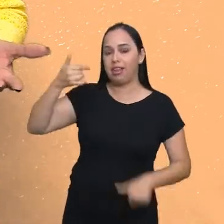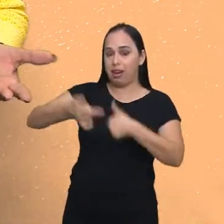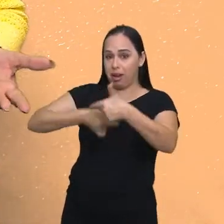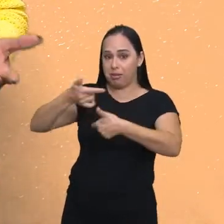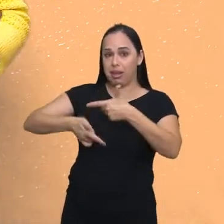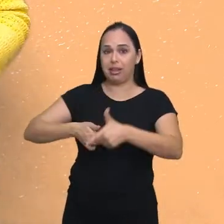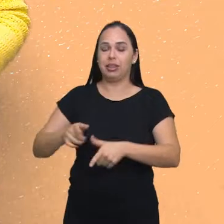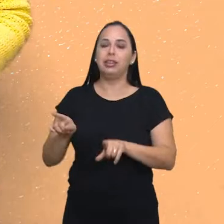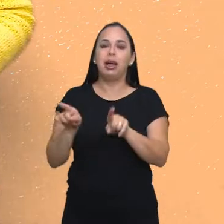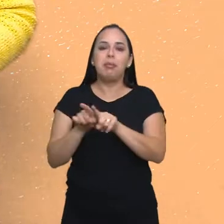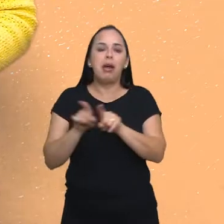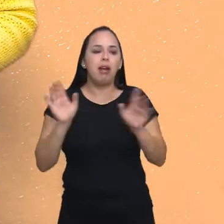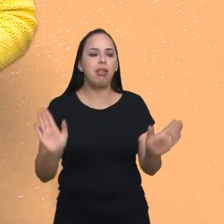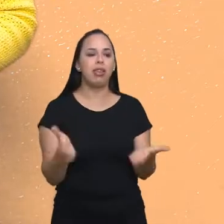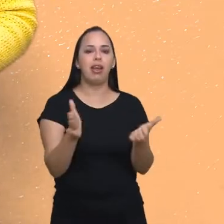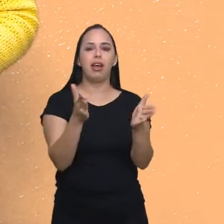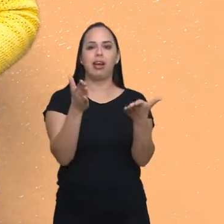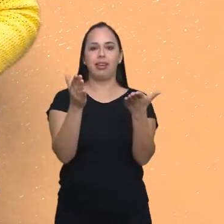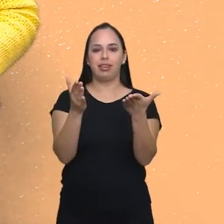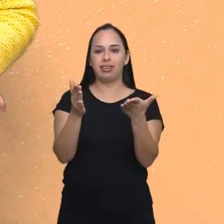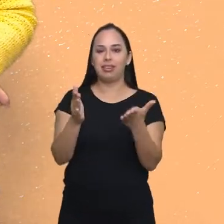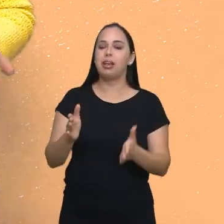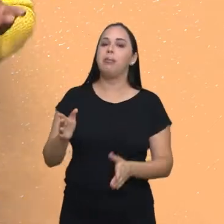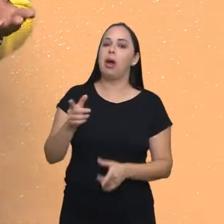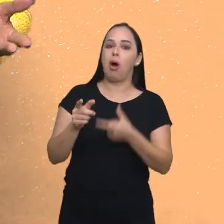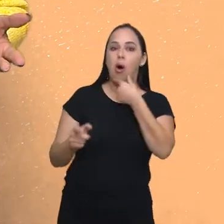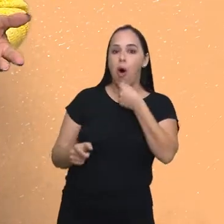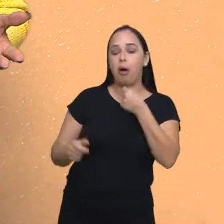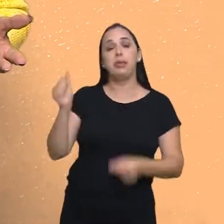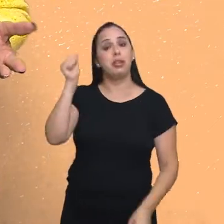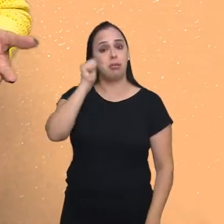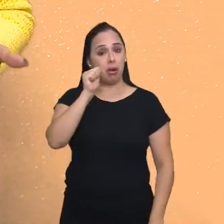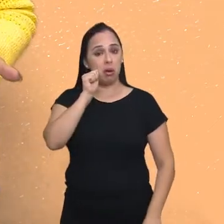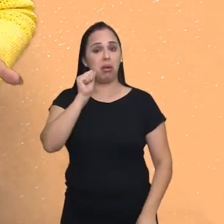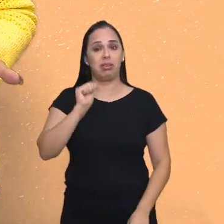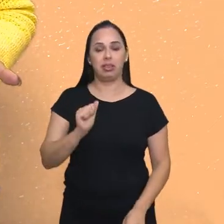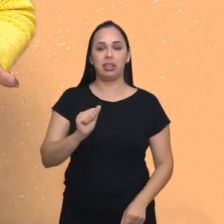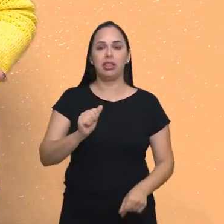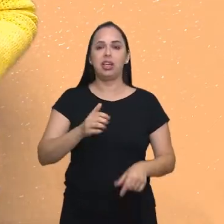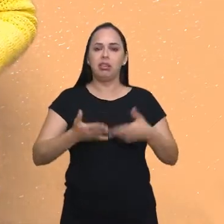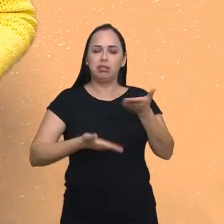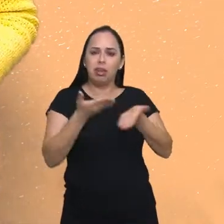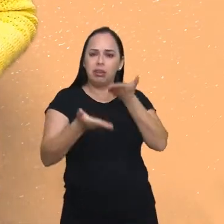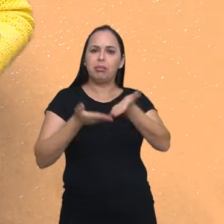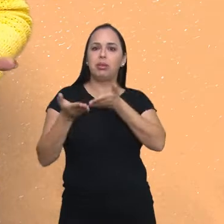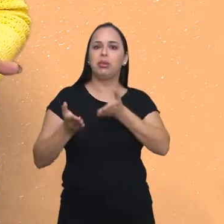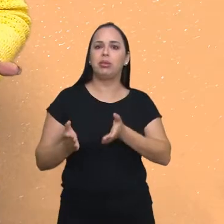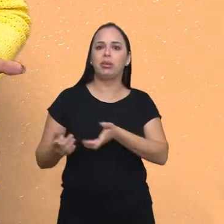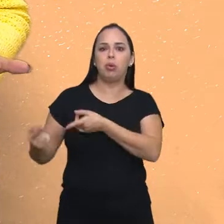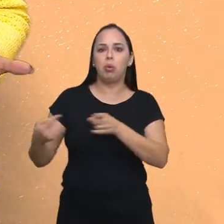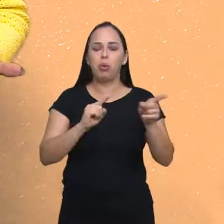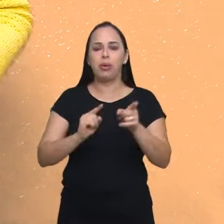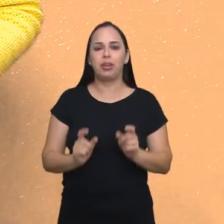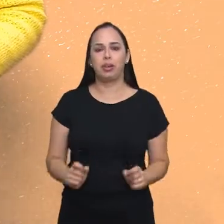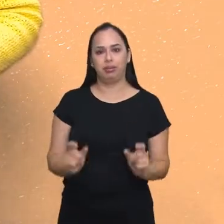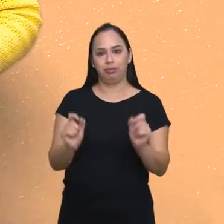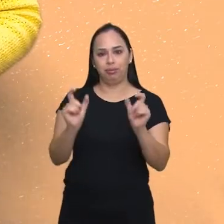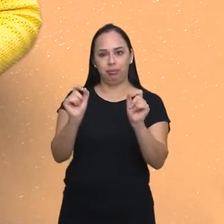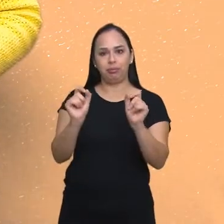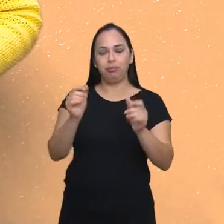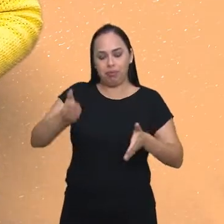promove ações e atividades para homens e mulheres que estão em tratamento contra o câncer, a fim de enfrentar esse período com